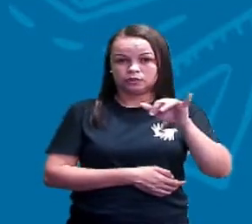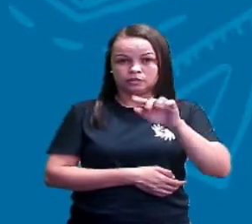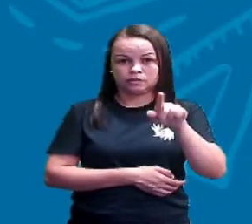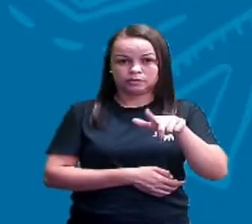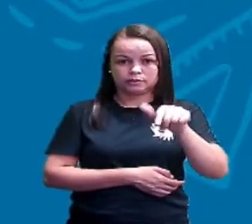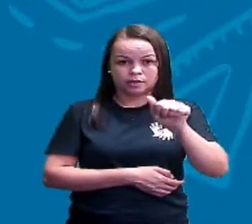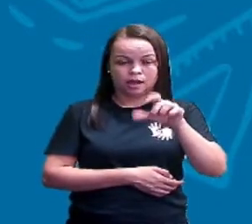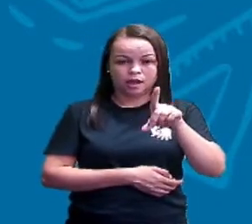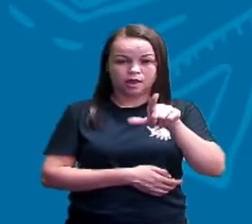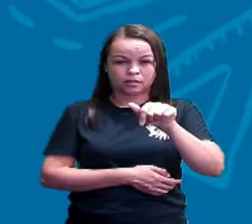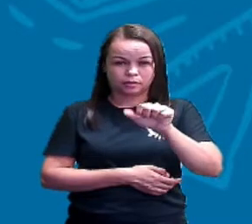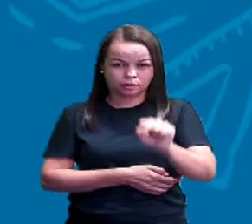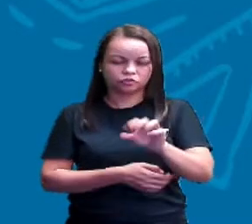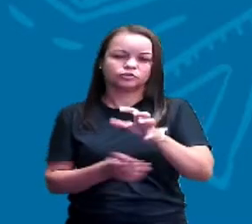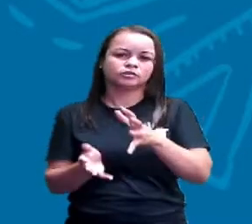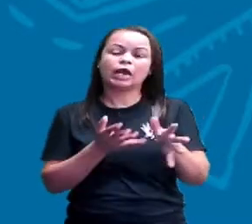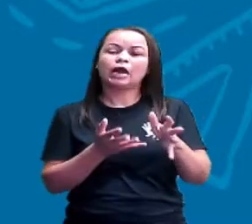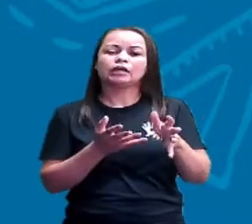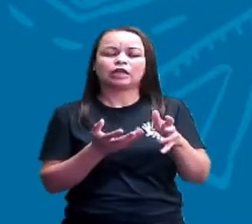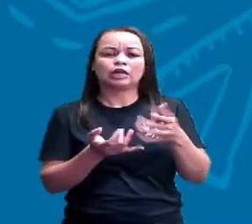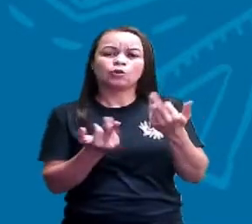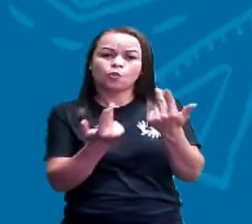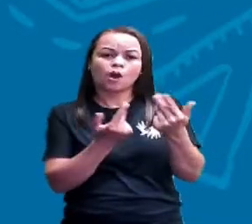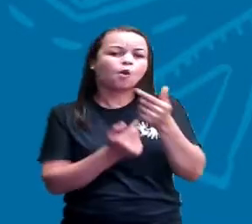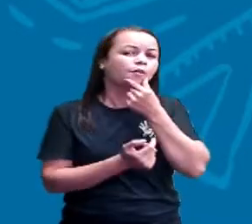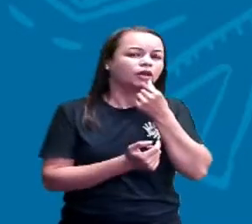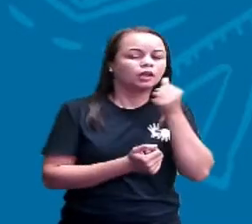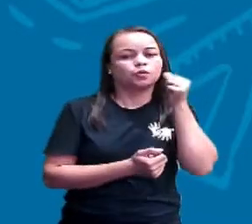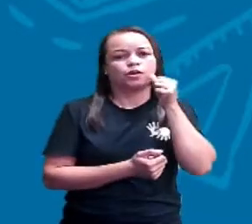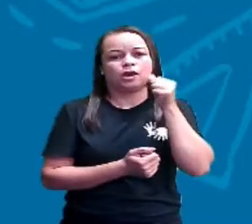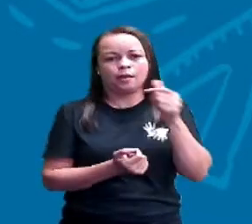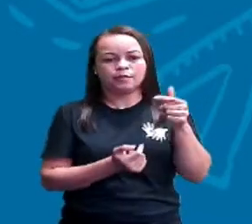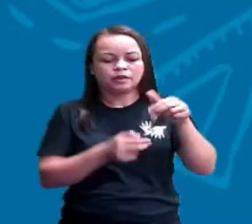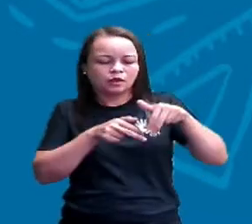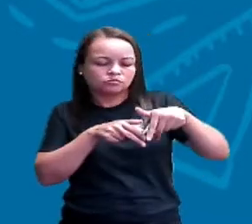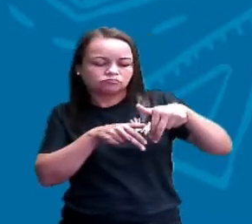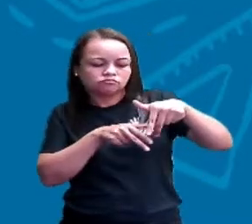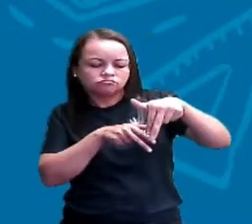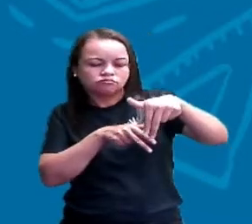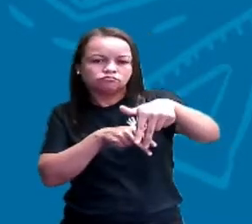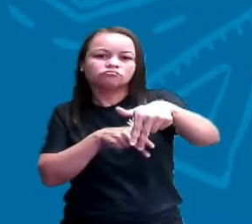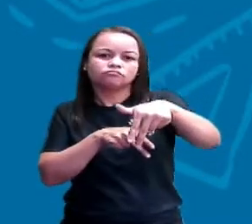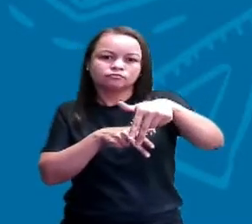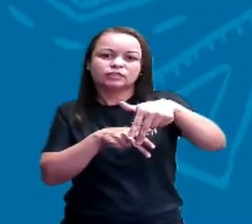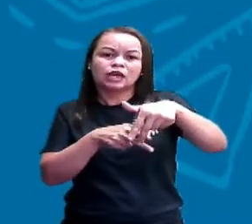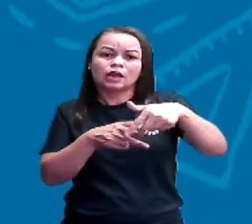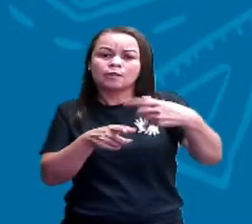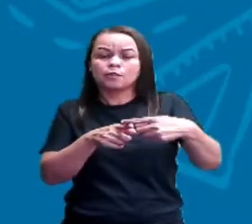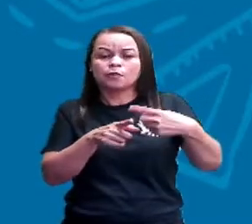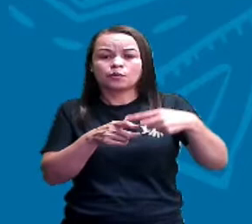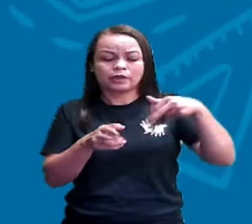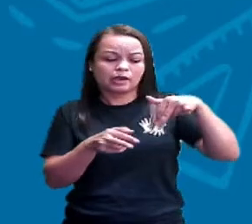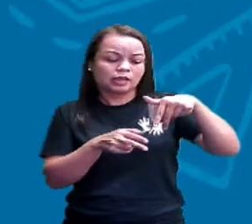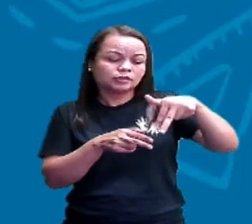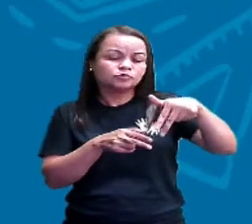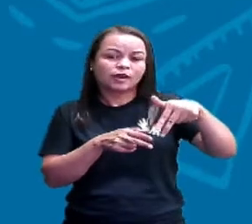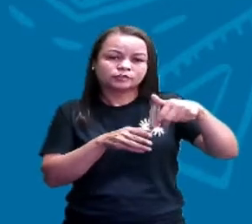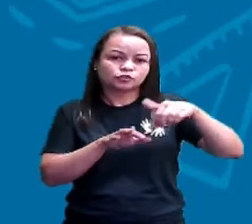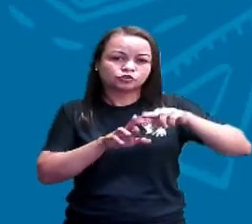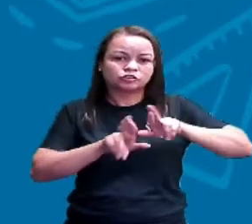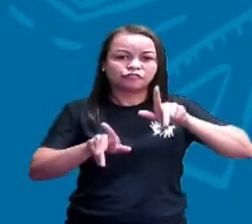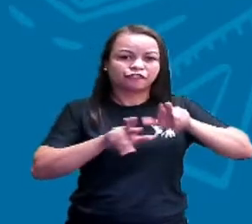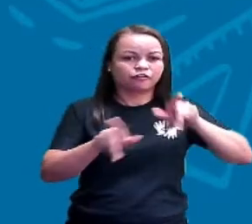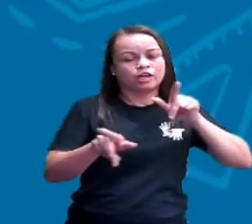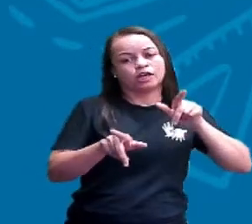deram passos, certo? Mas esses passos têm tamanhos diferentes, porque eles tinham também tamanhos